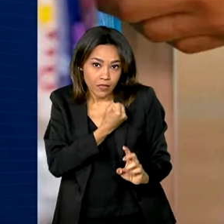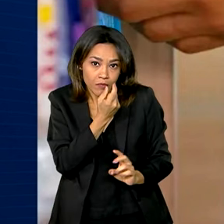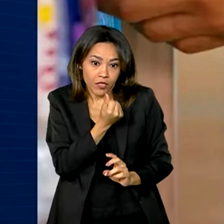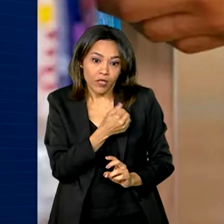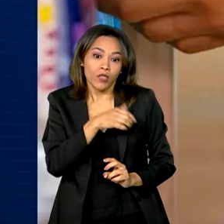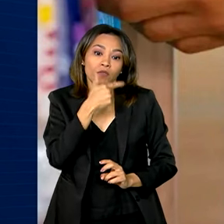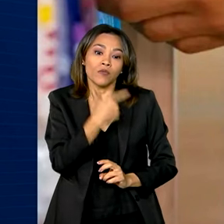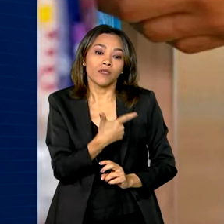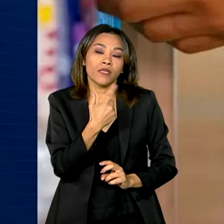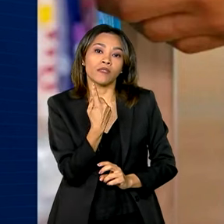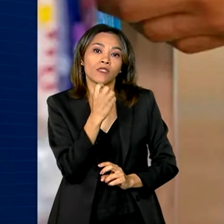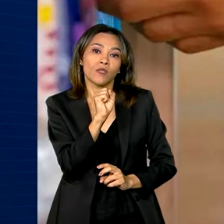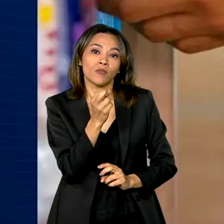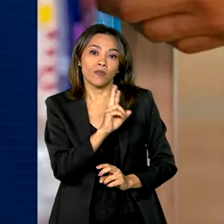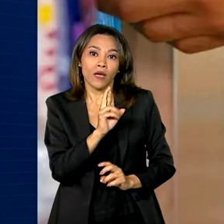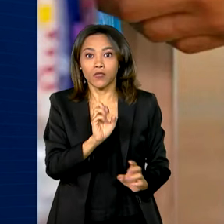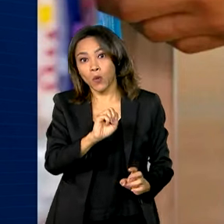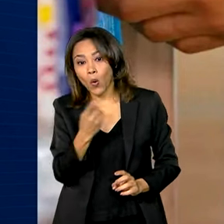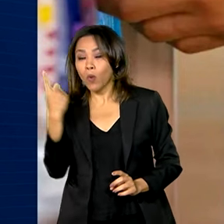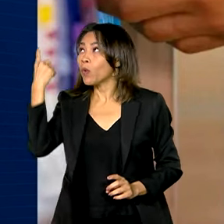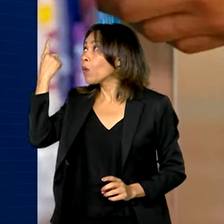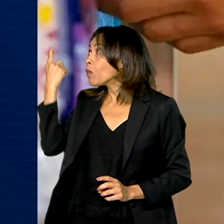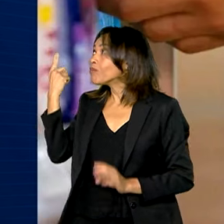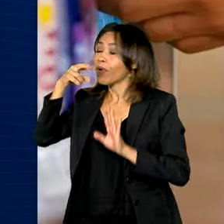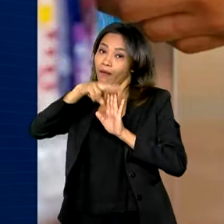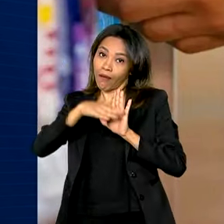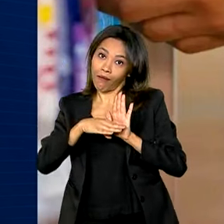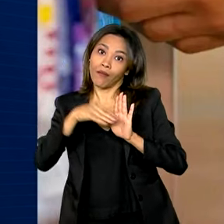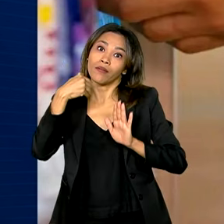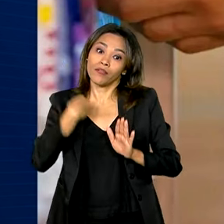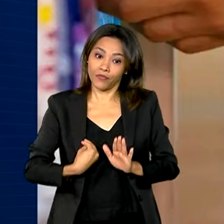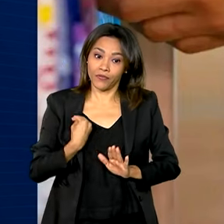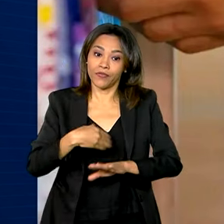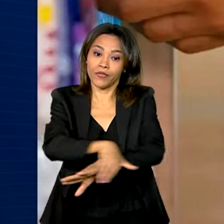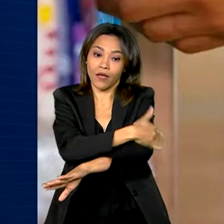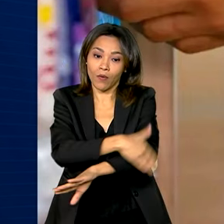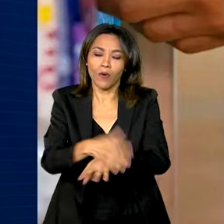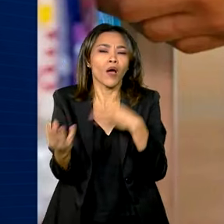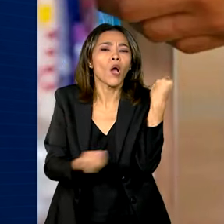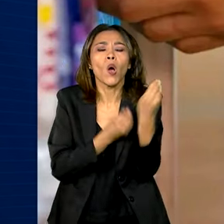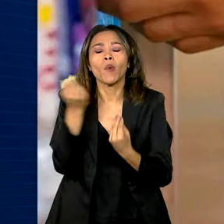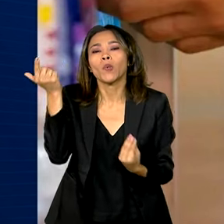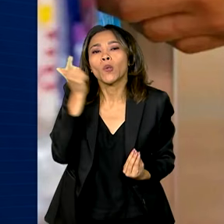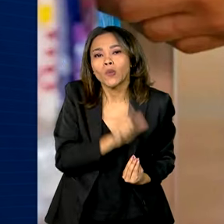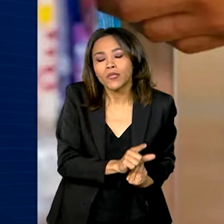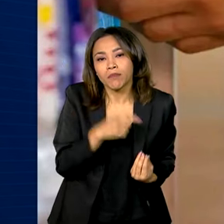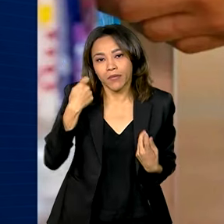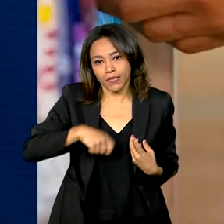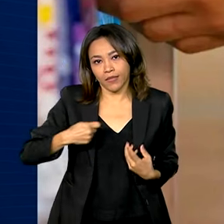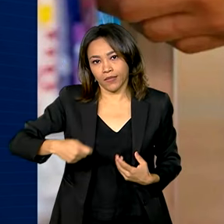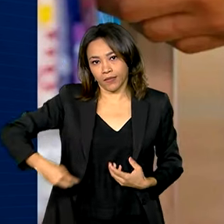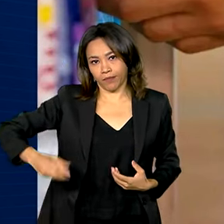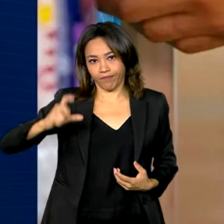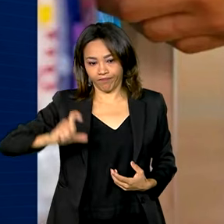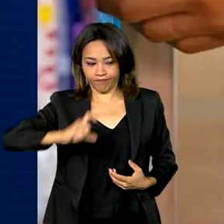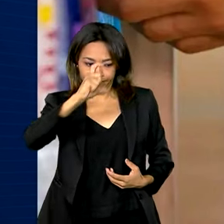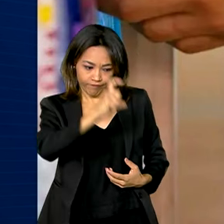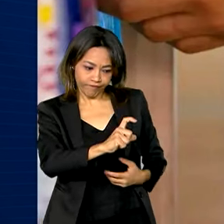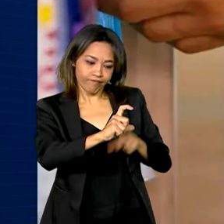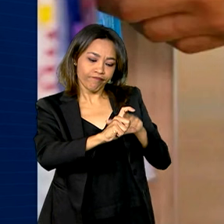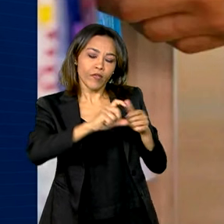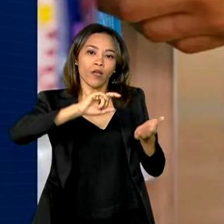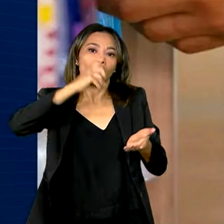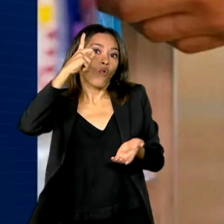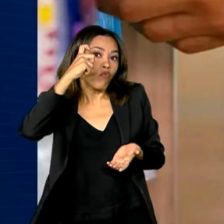R$ 218,00. Ou estar em situação de rua. Para obter o benefício, é preciso apresentar um documento de identificação